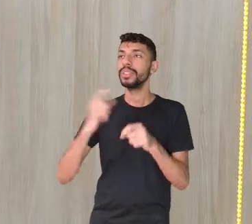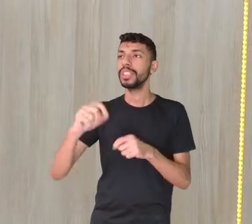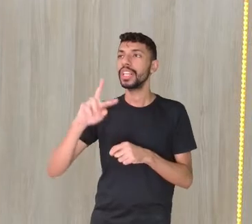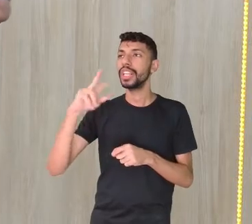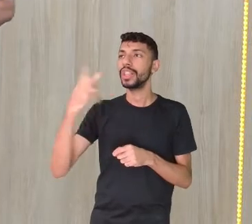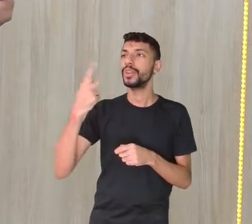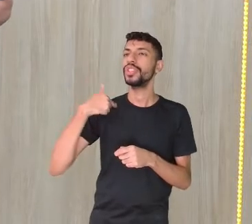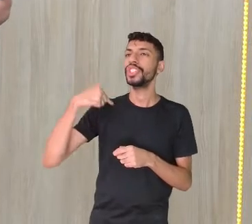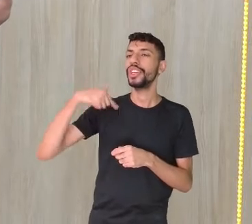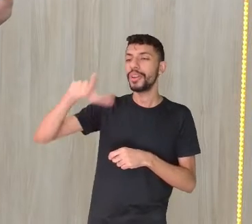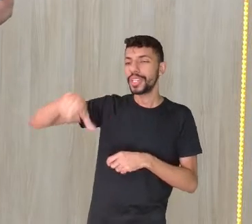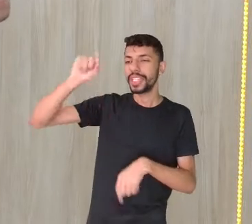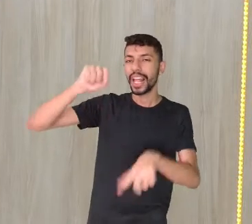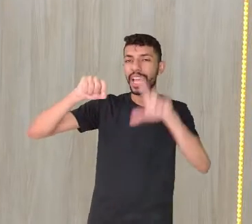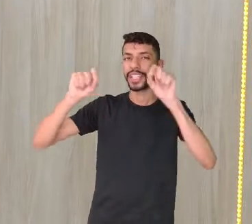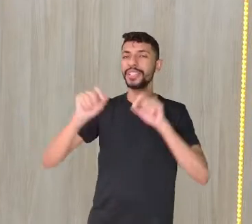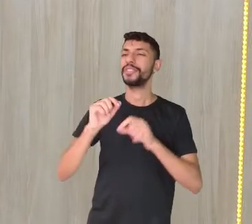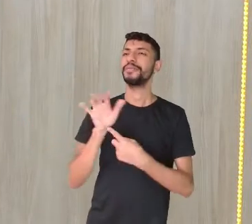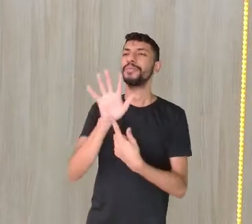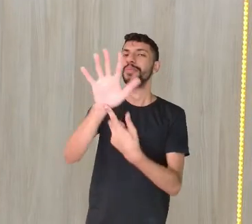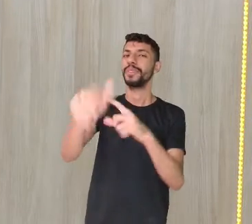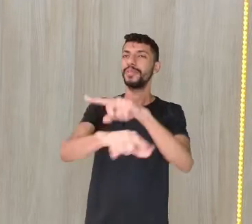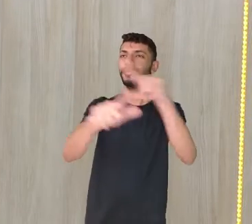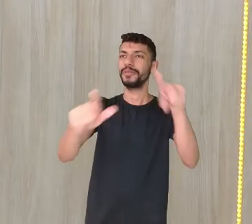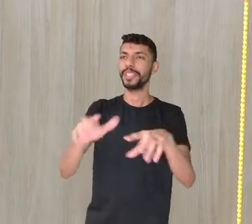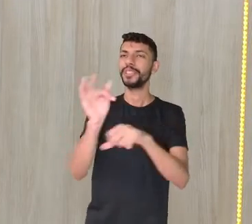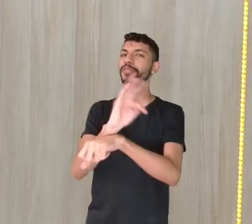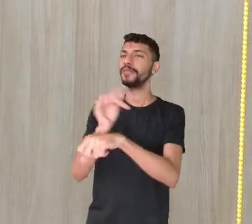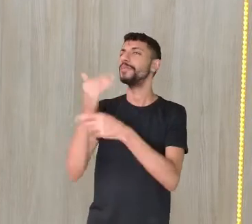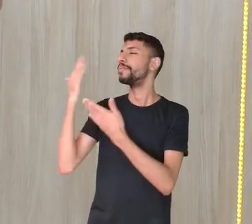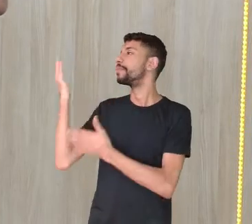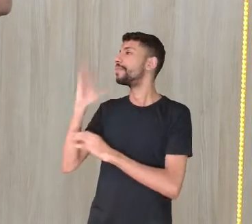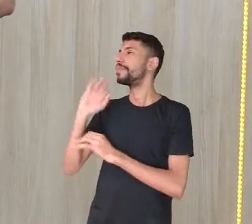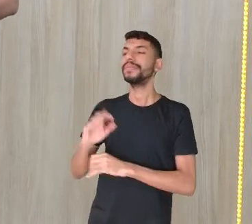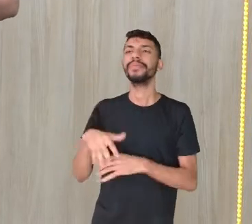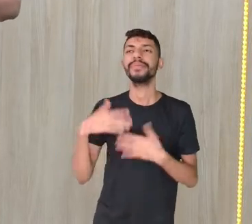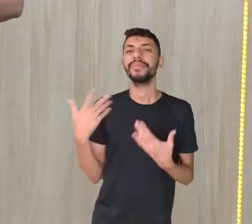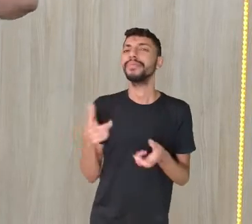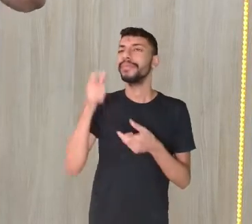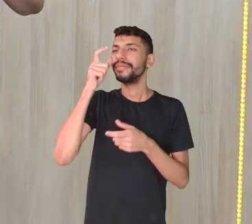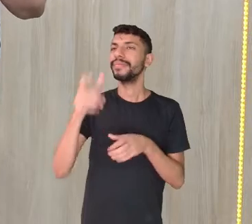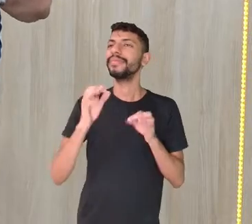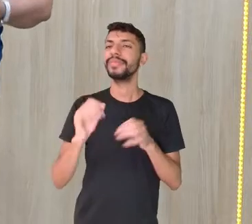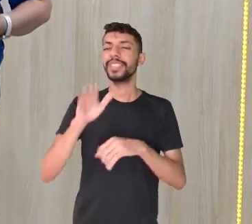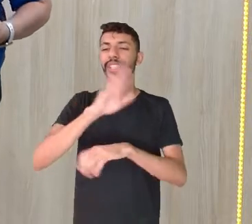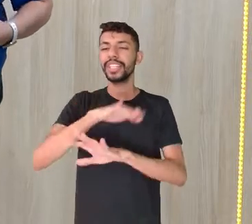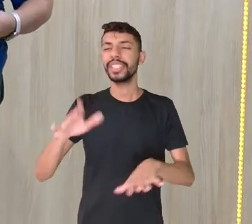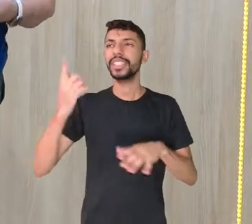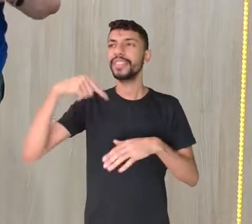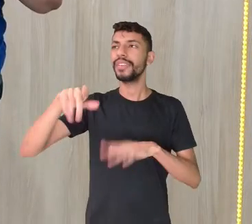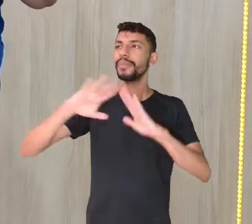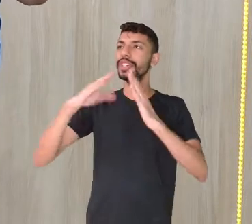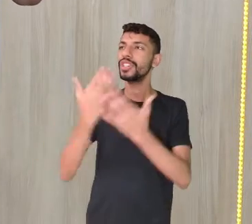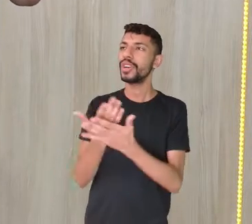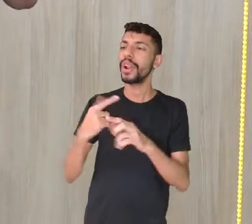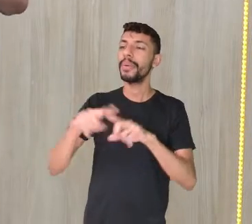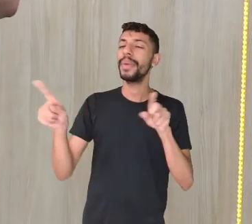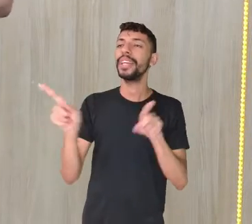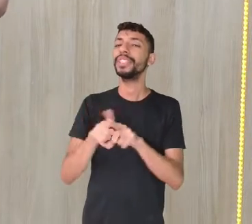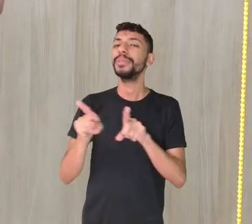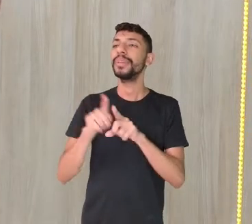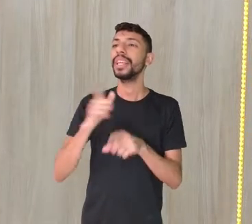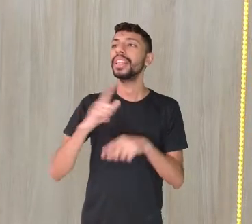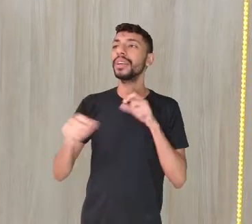que eu selecionei para vocês. Então, aqui é bem interessante. As crianças vão para a escola presencial, mas têm uma